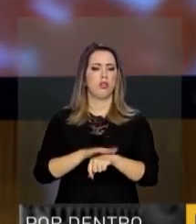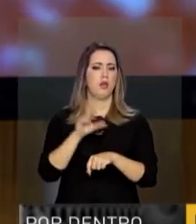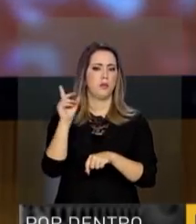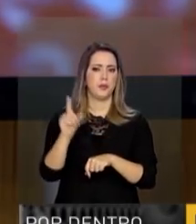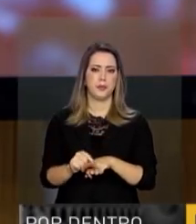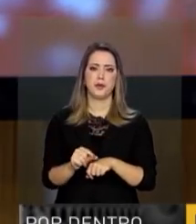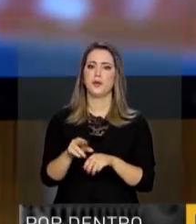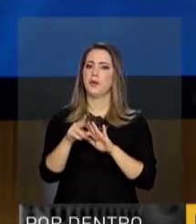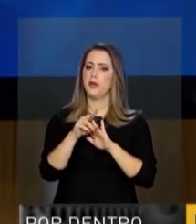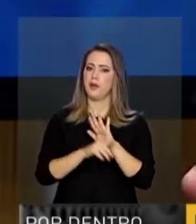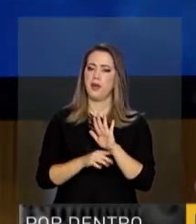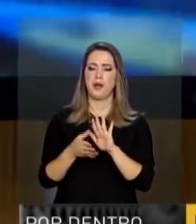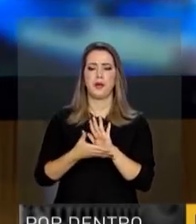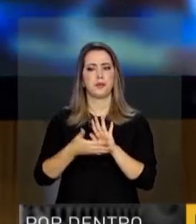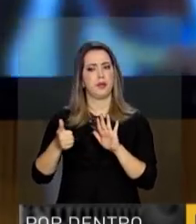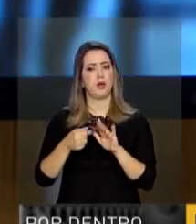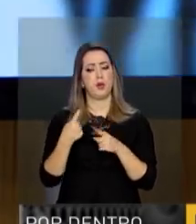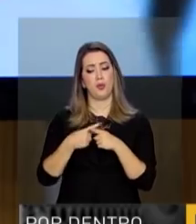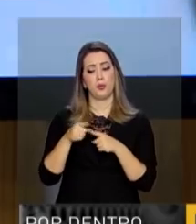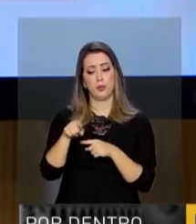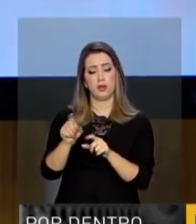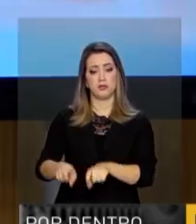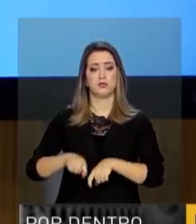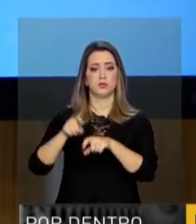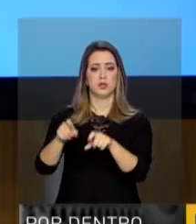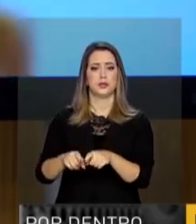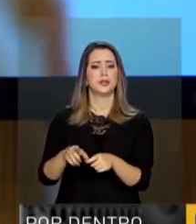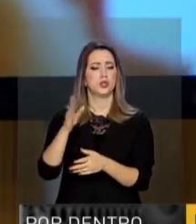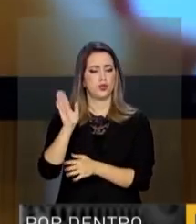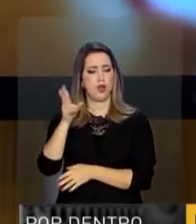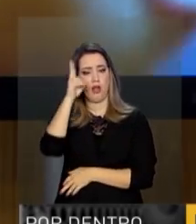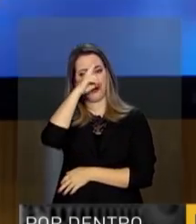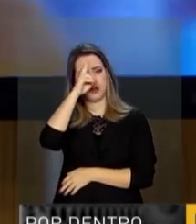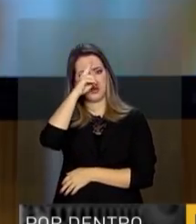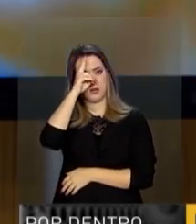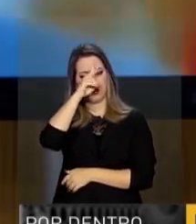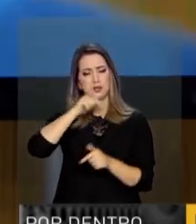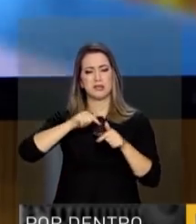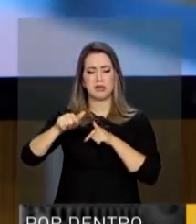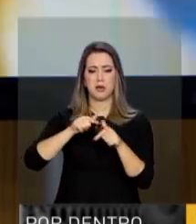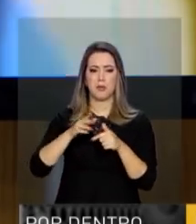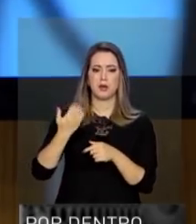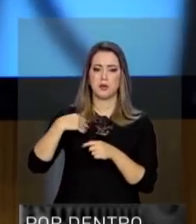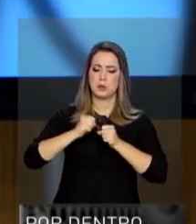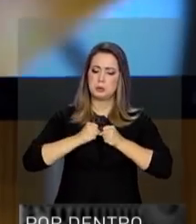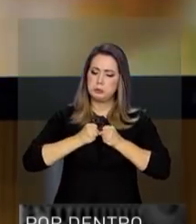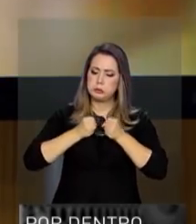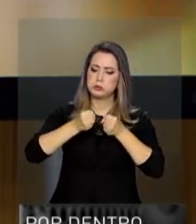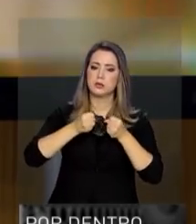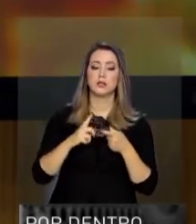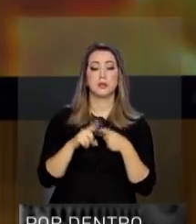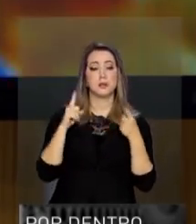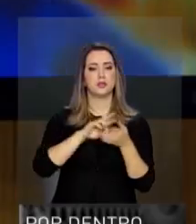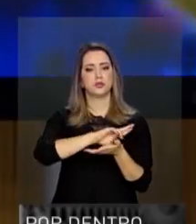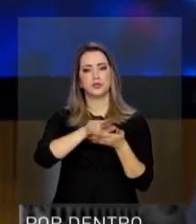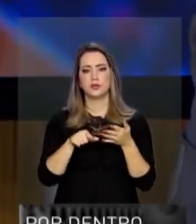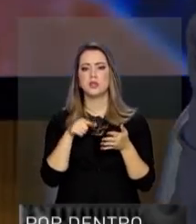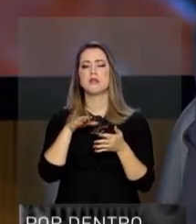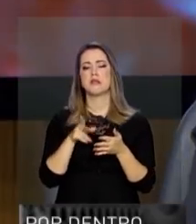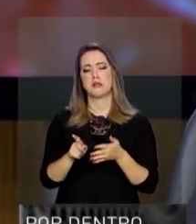com regras mais benéficas, até por conta de questões históricas, do trabalho ser um trabalho mais estafante, entre outras coisas que sempre